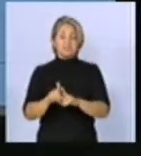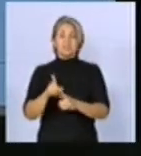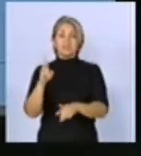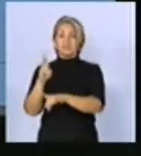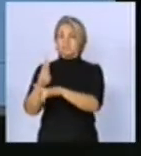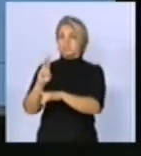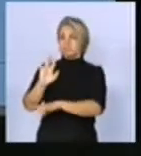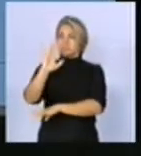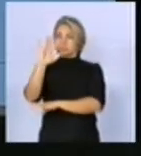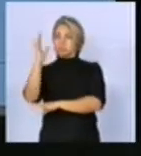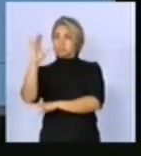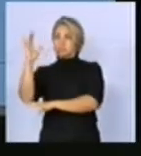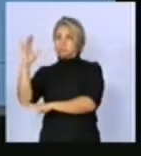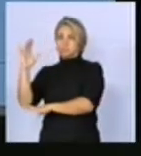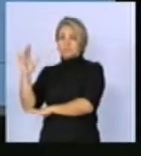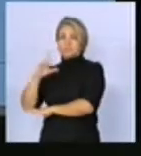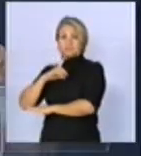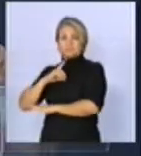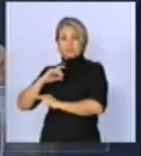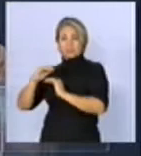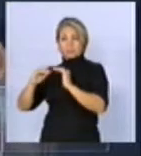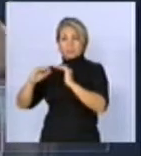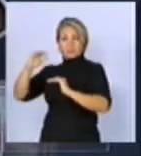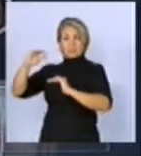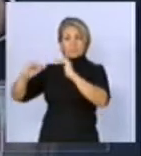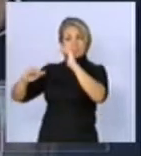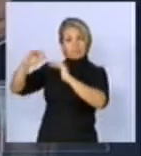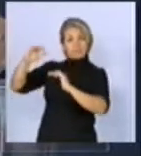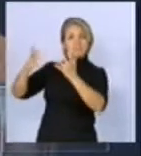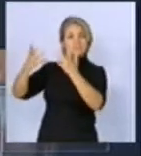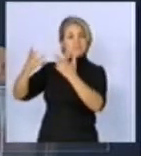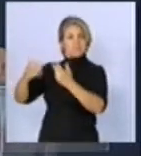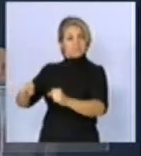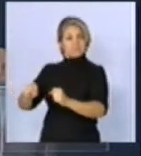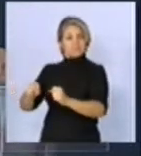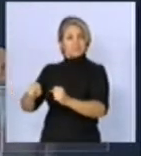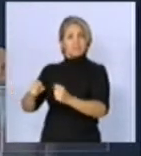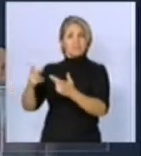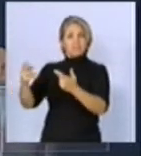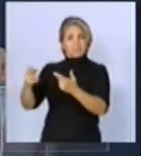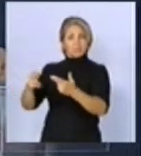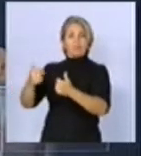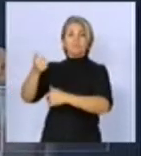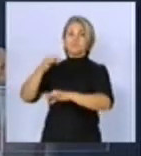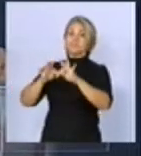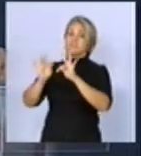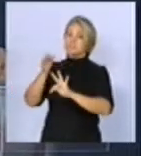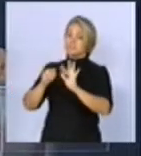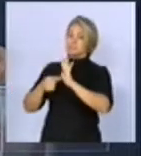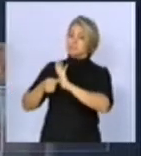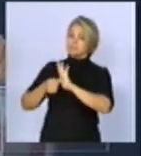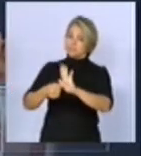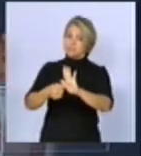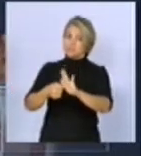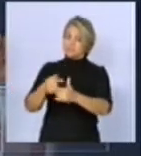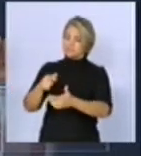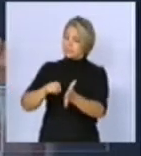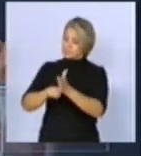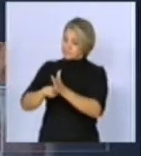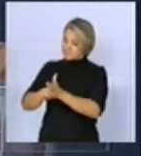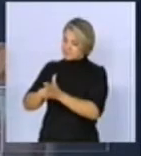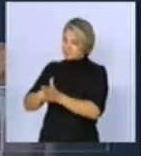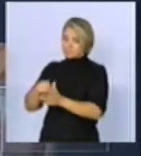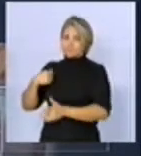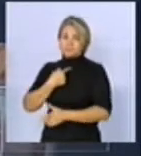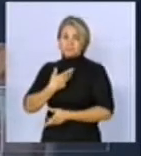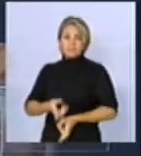ele tem um equivalência suportável conforme os técnicos nos apontam o que nós